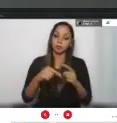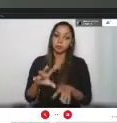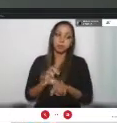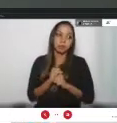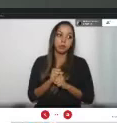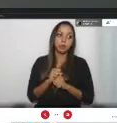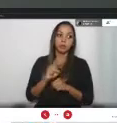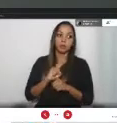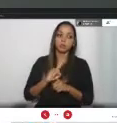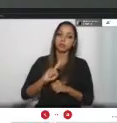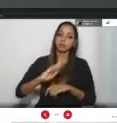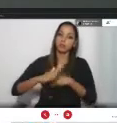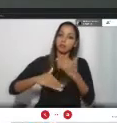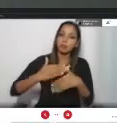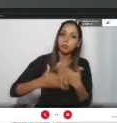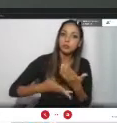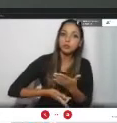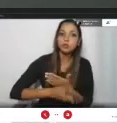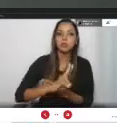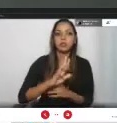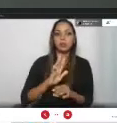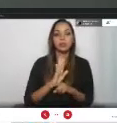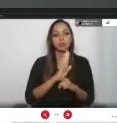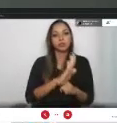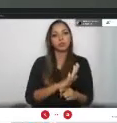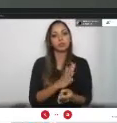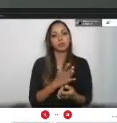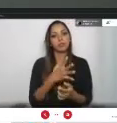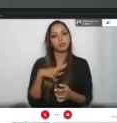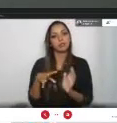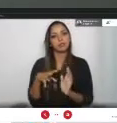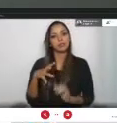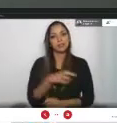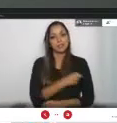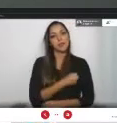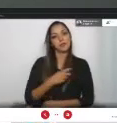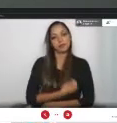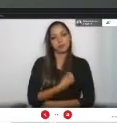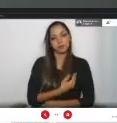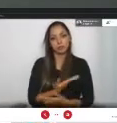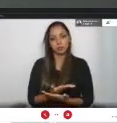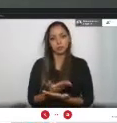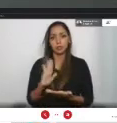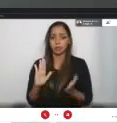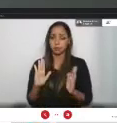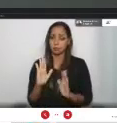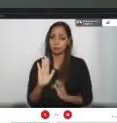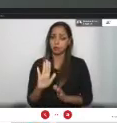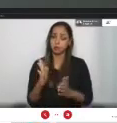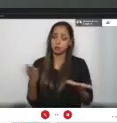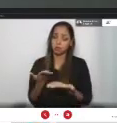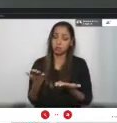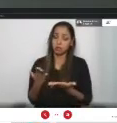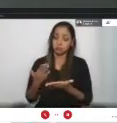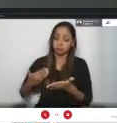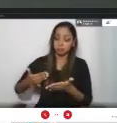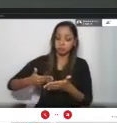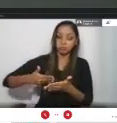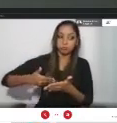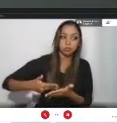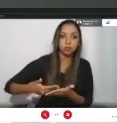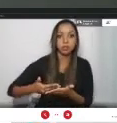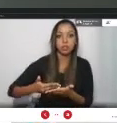vidas. Só que agora nós já estamos numa etapa posterior de vacinação, já estão chegando, como eu disse aqui, bem disse aqui, chegaram mais de 80